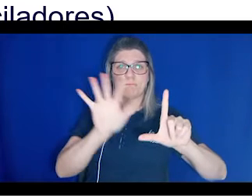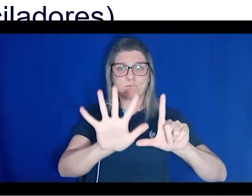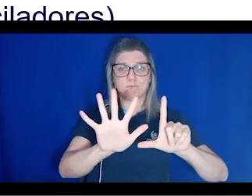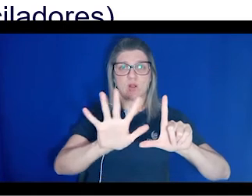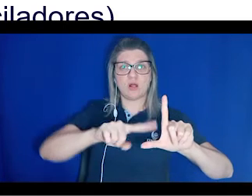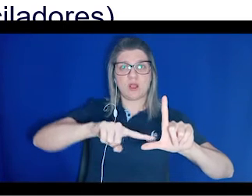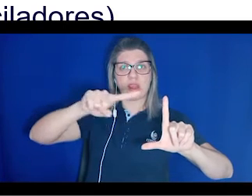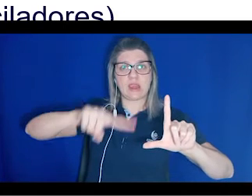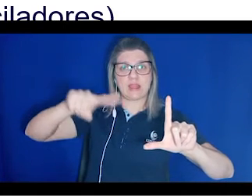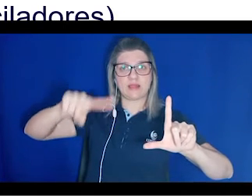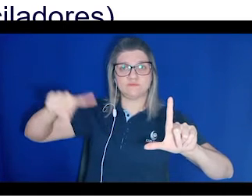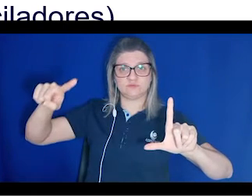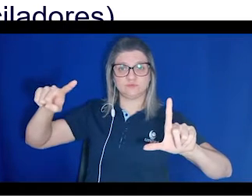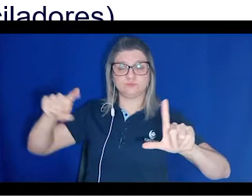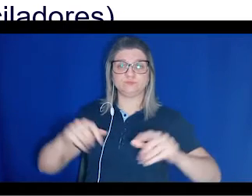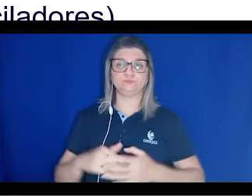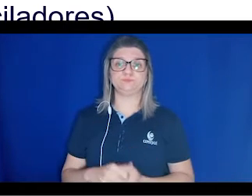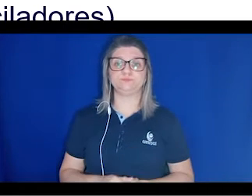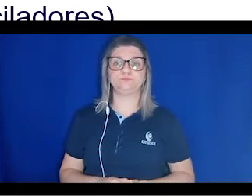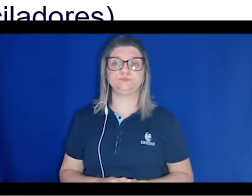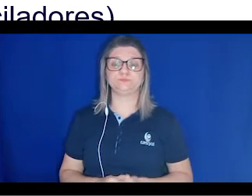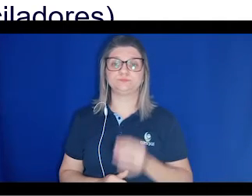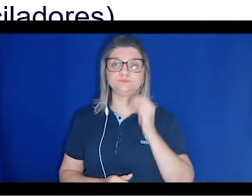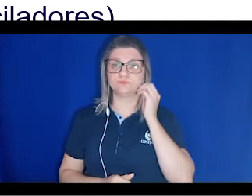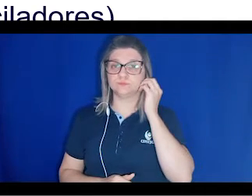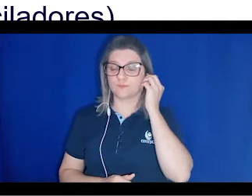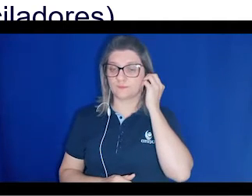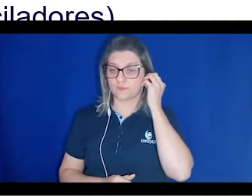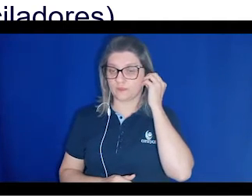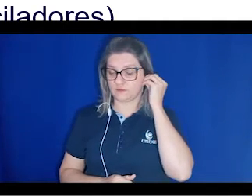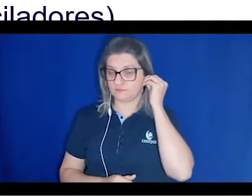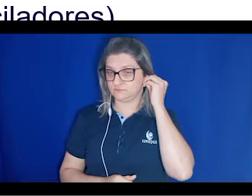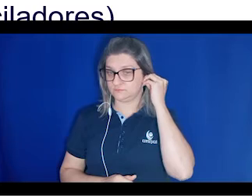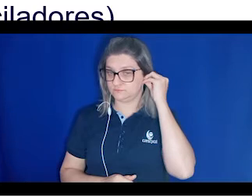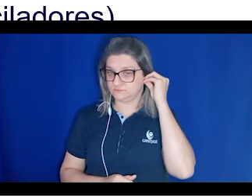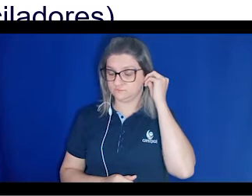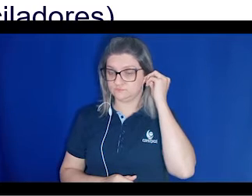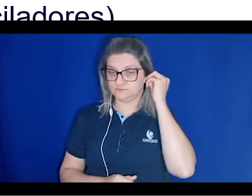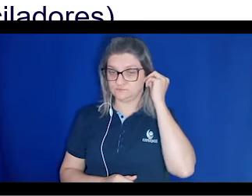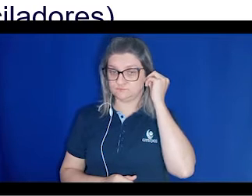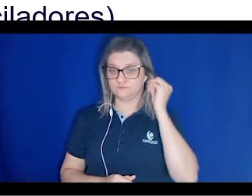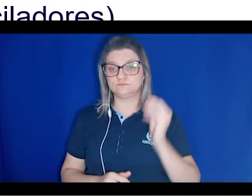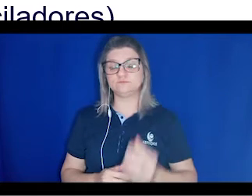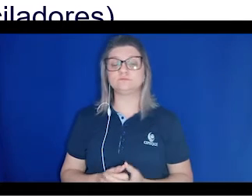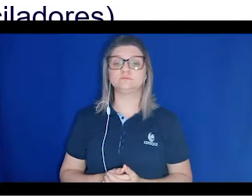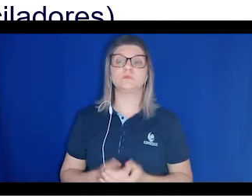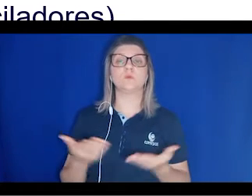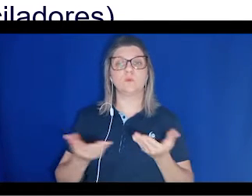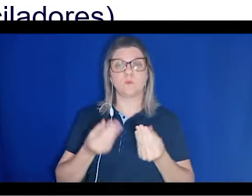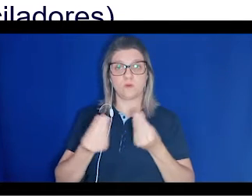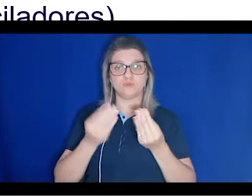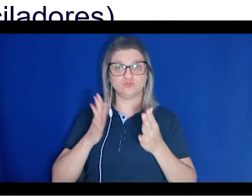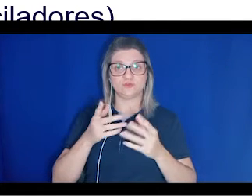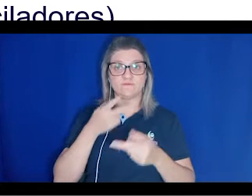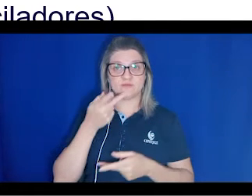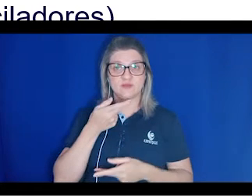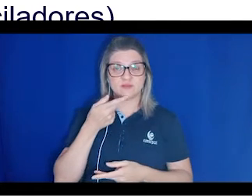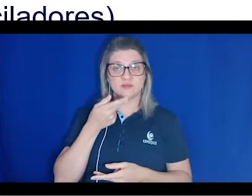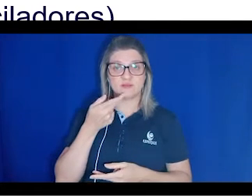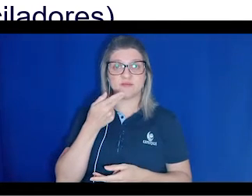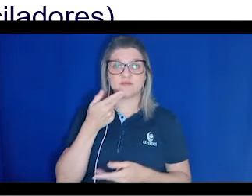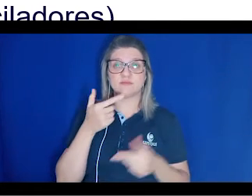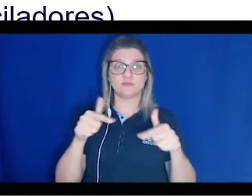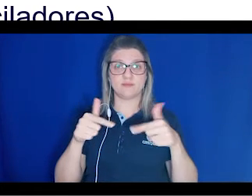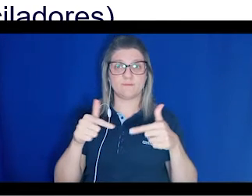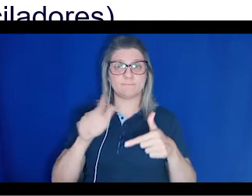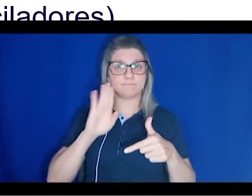plotados, ou seja, postos sobre o gráfico, sobre os preços. E como foi dito, se trabalha